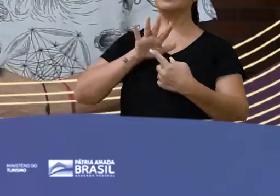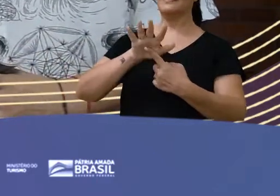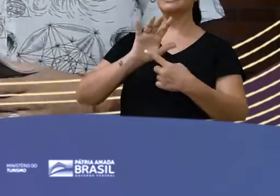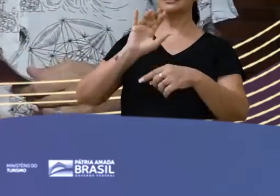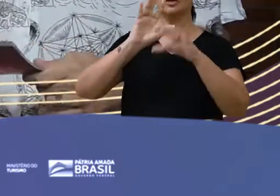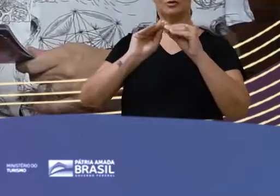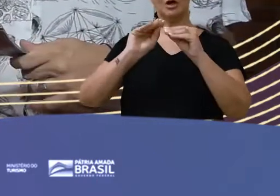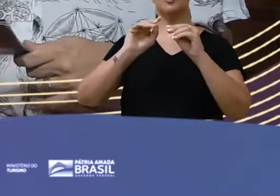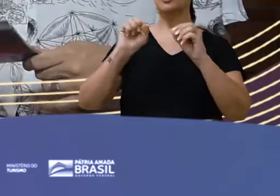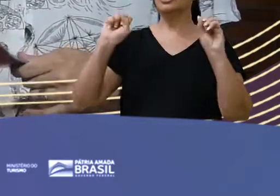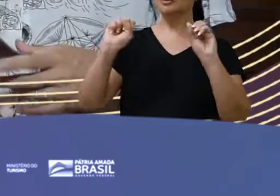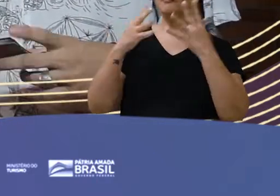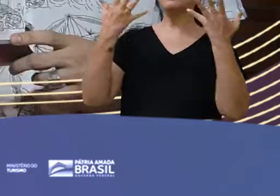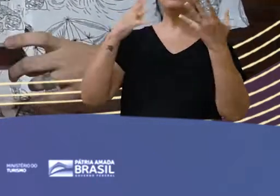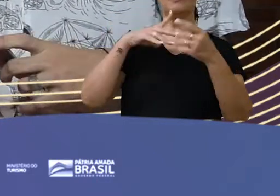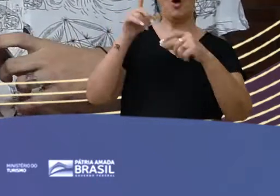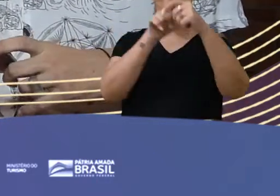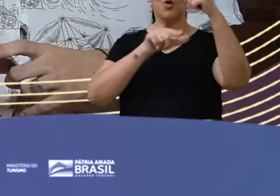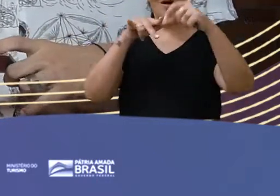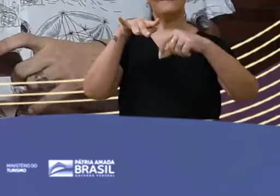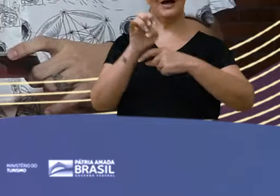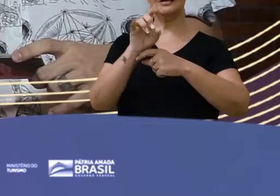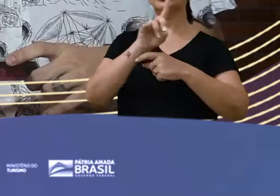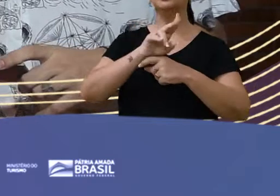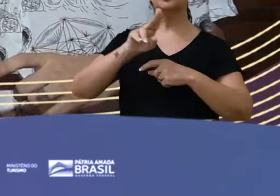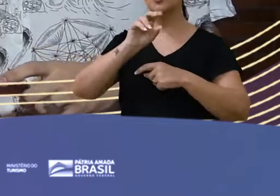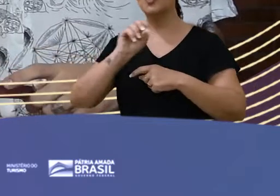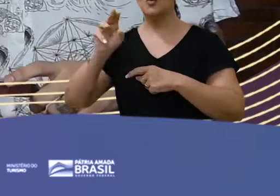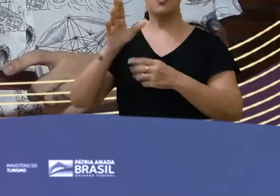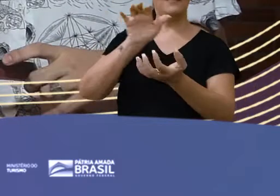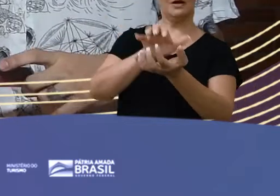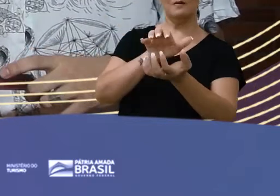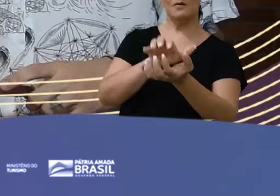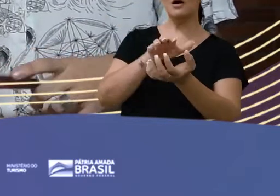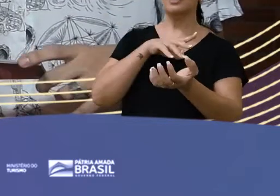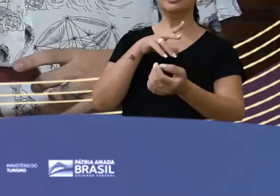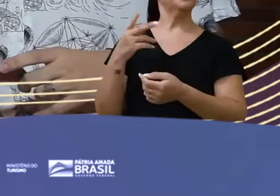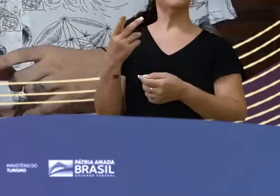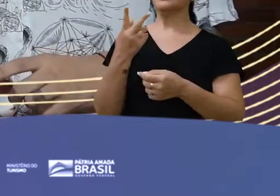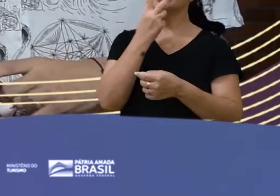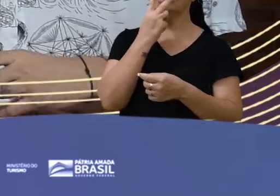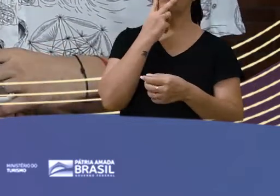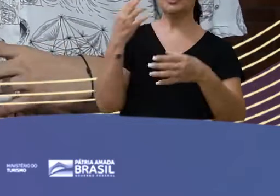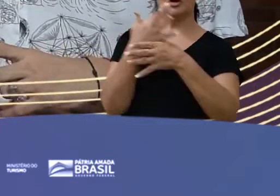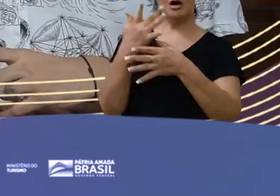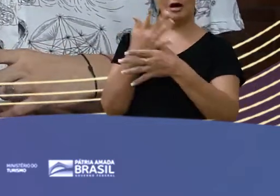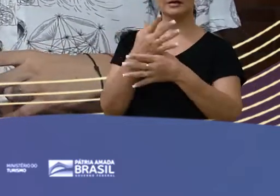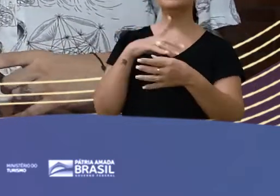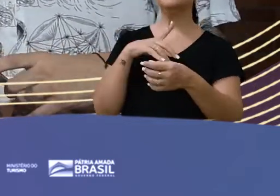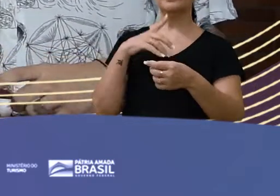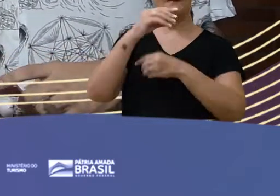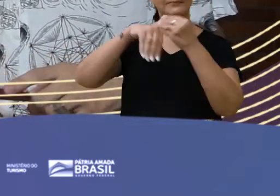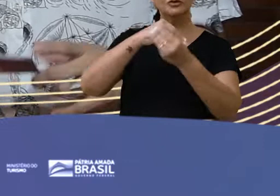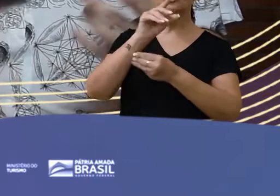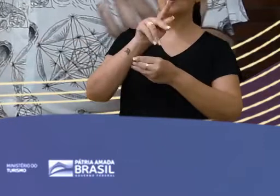próxima atração da nossa noite de festival, a banda Lua Marte, o duo pernambucano de Vitória de